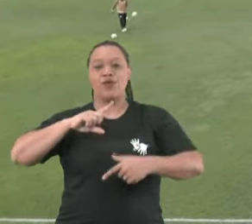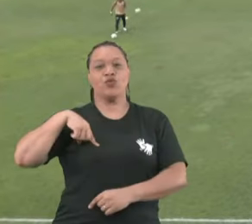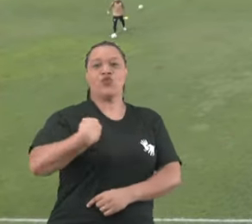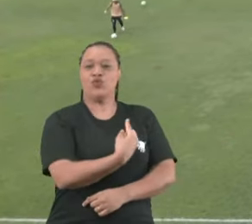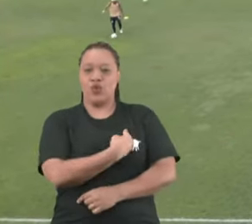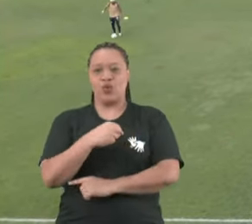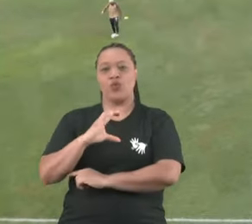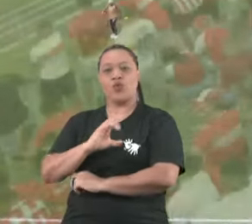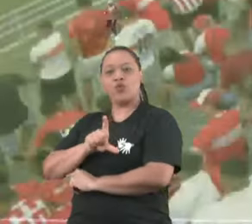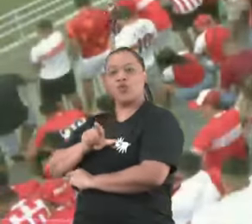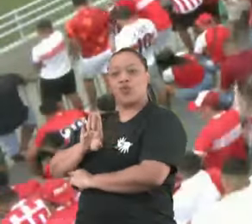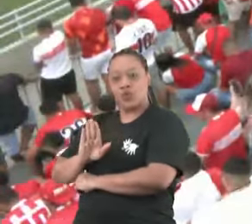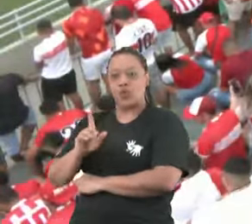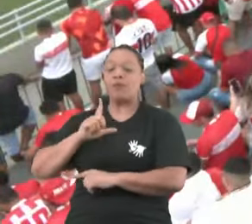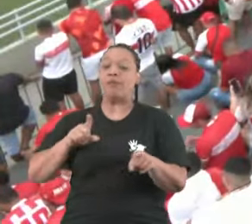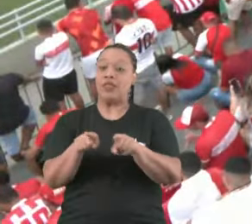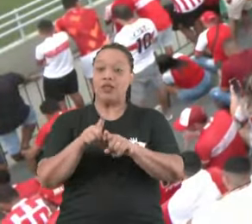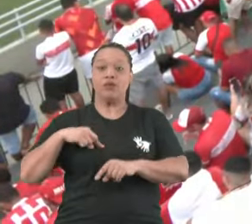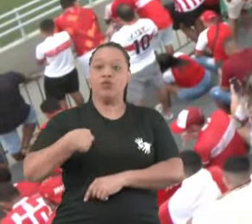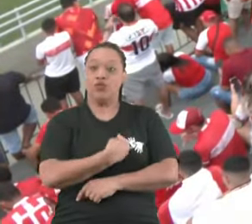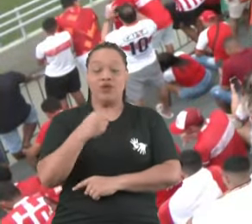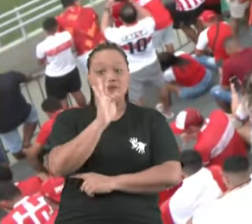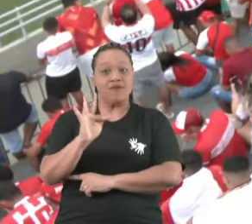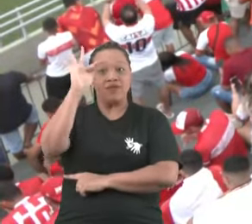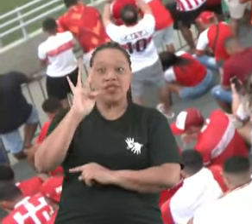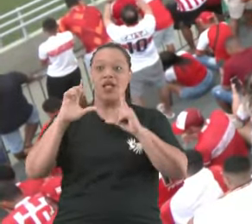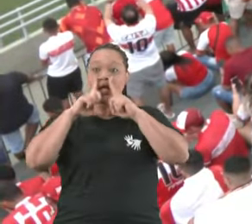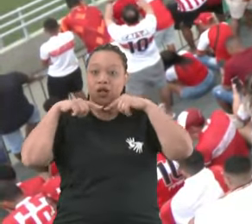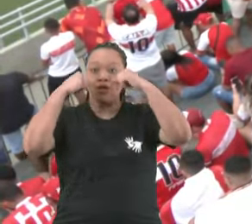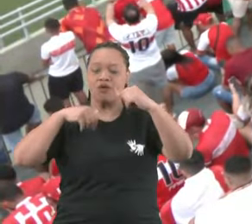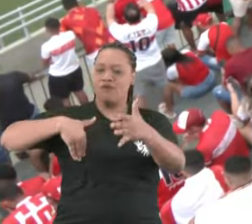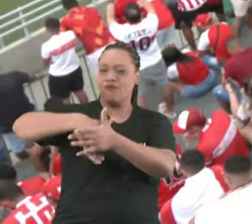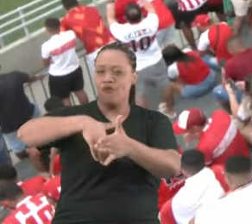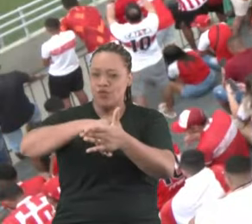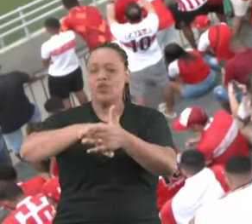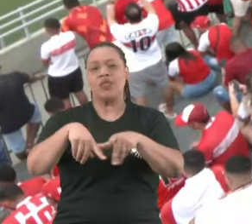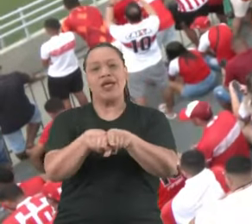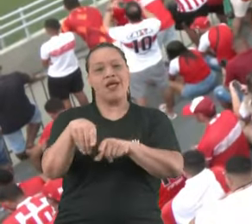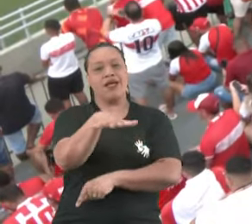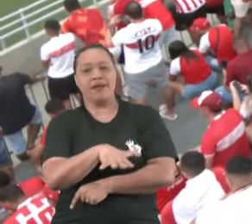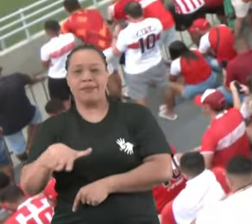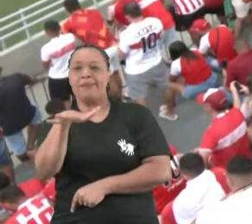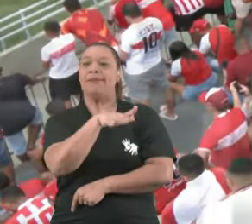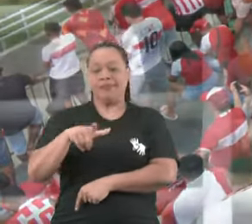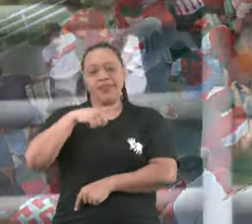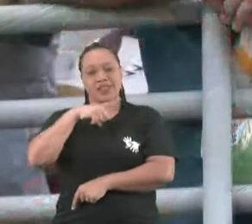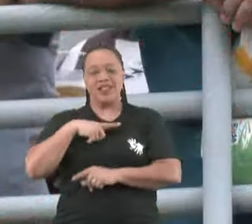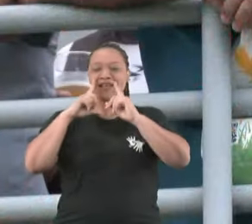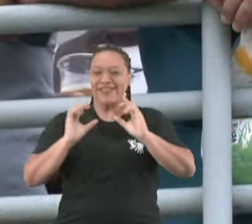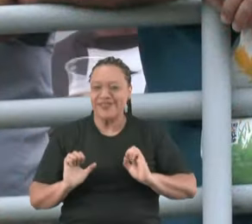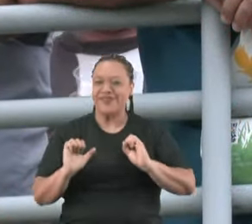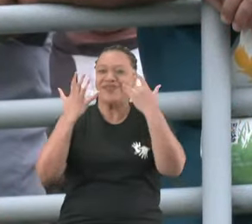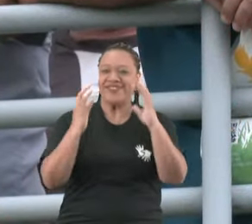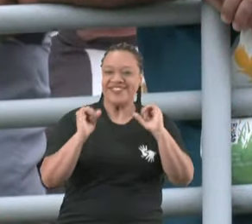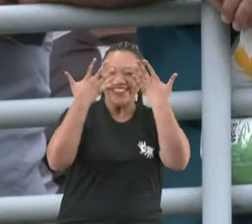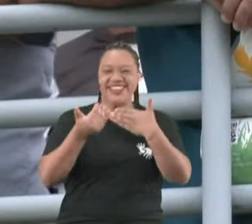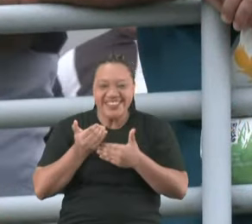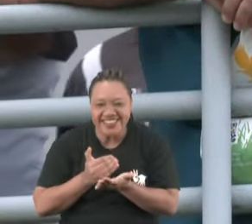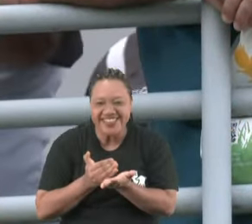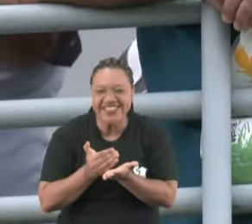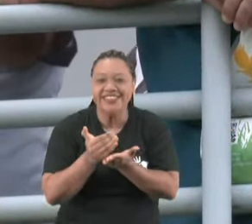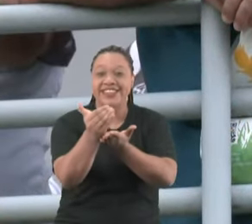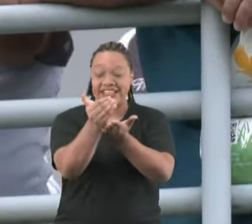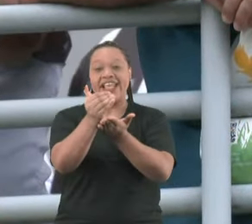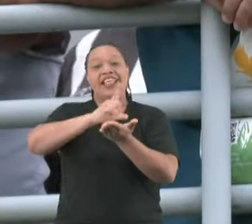da imprensa, pela Federação Alagoana de Futebol, para esse grande ambiente, essa grande festa, essa festa inicial,